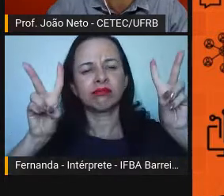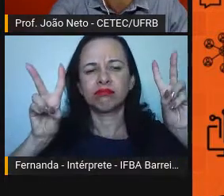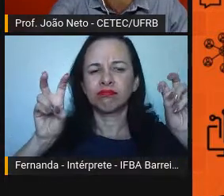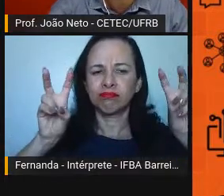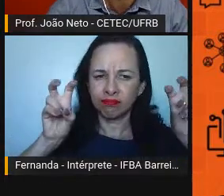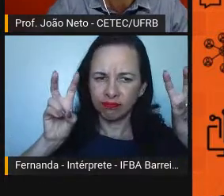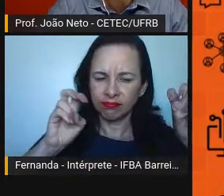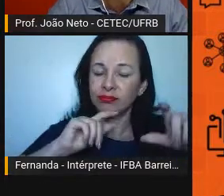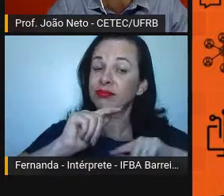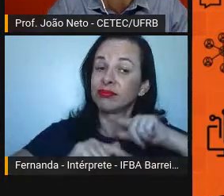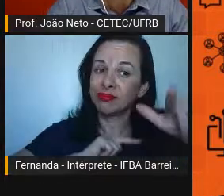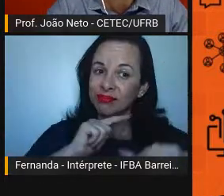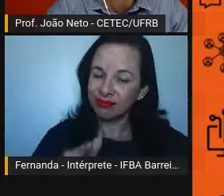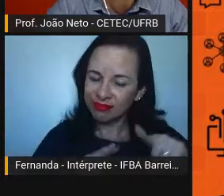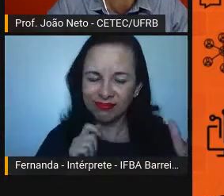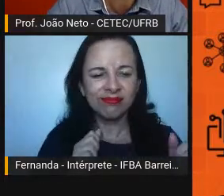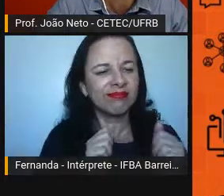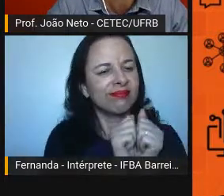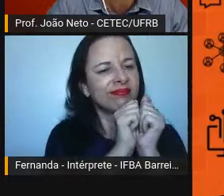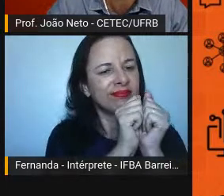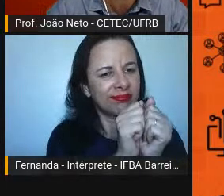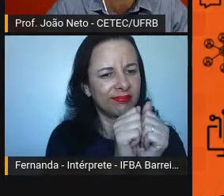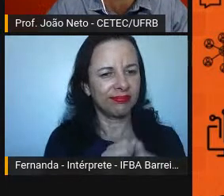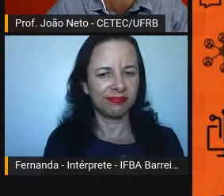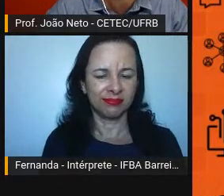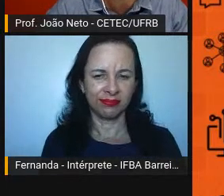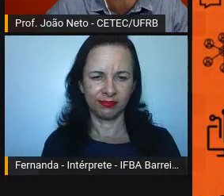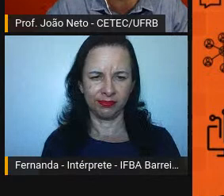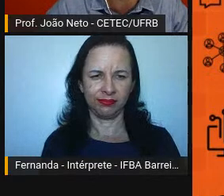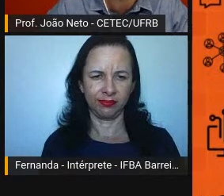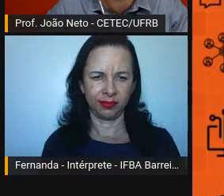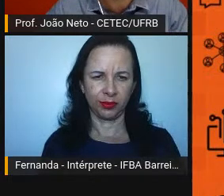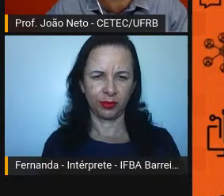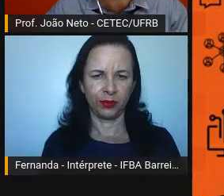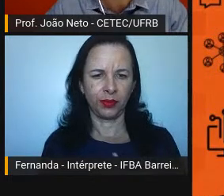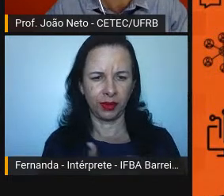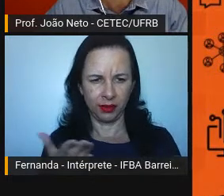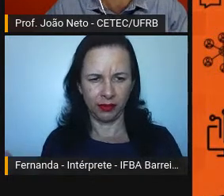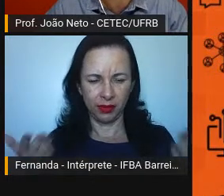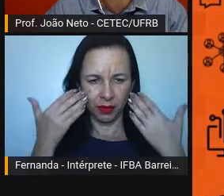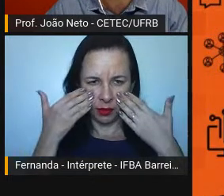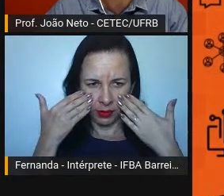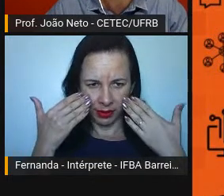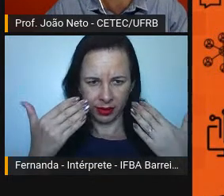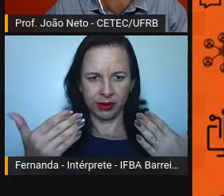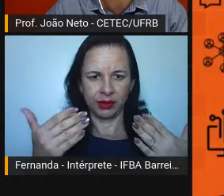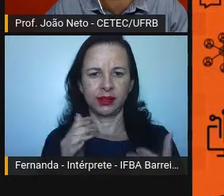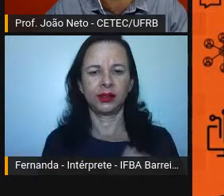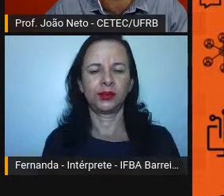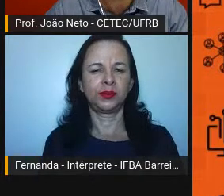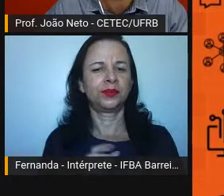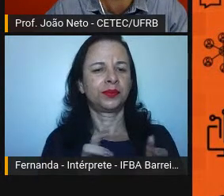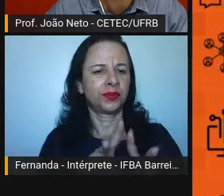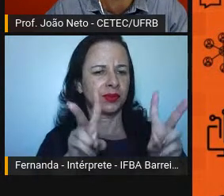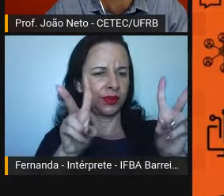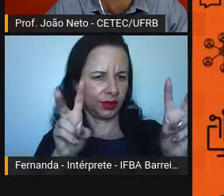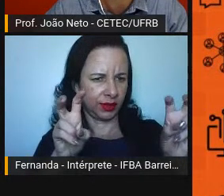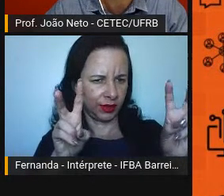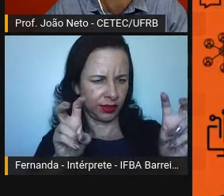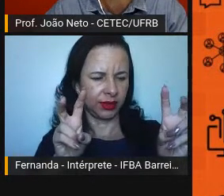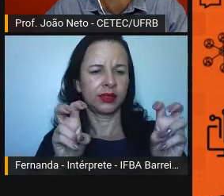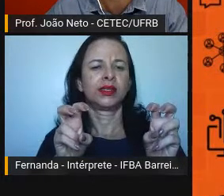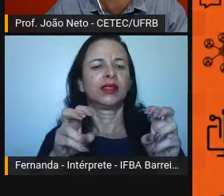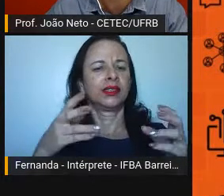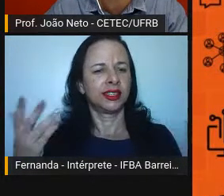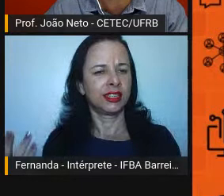trabalhar juntos passando o teu para mim apresentação a com esse tema que é que é bastante